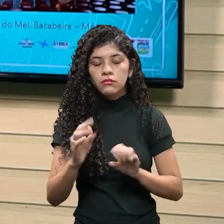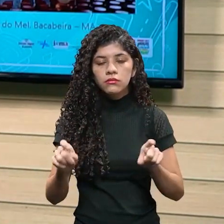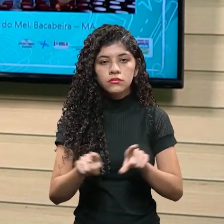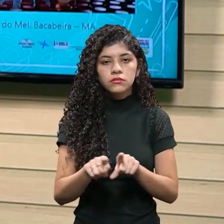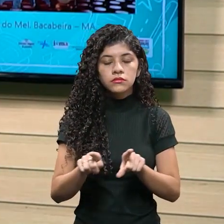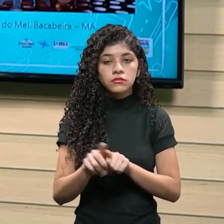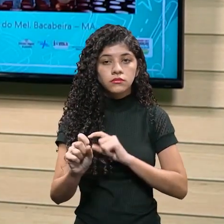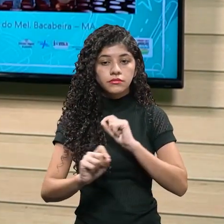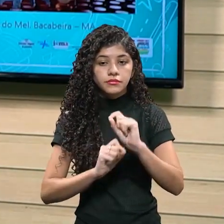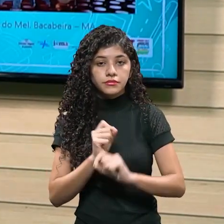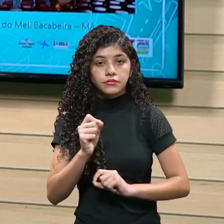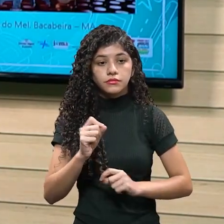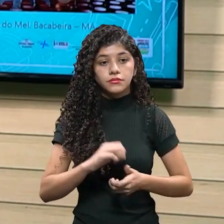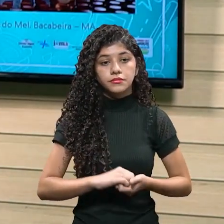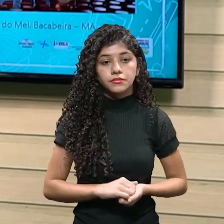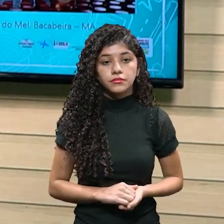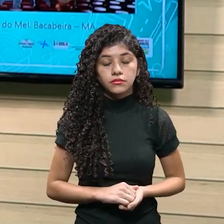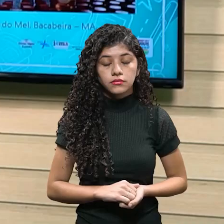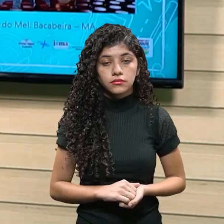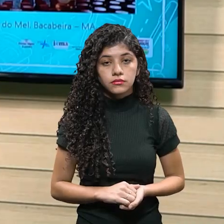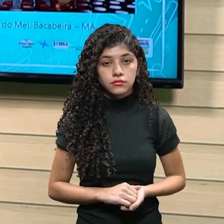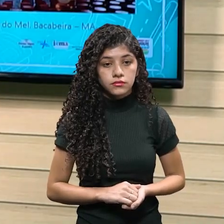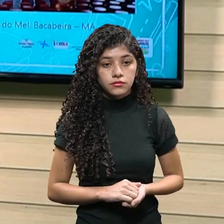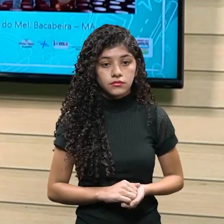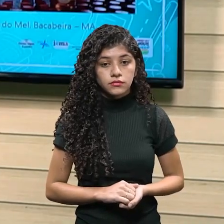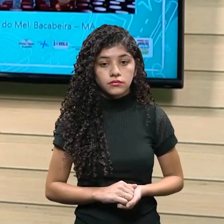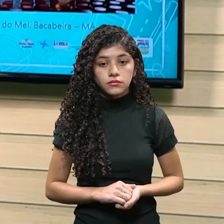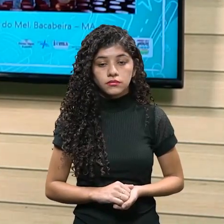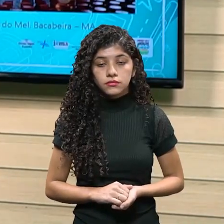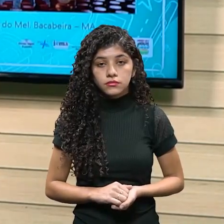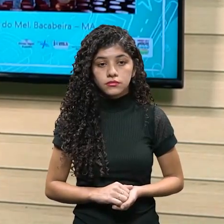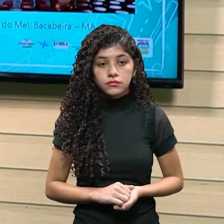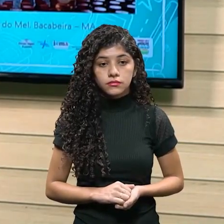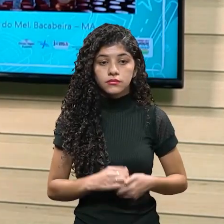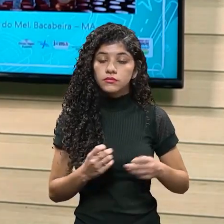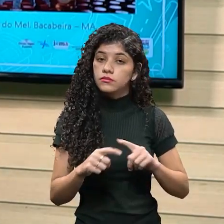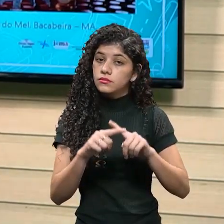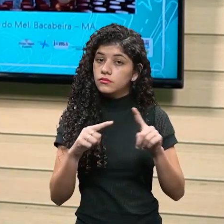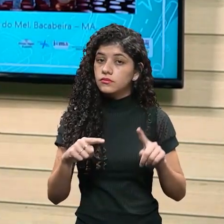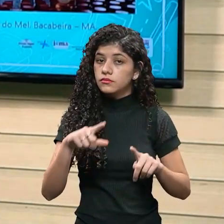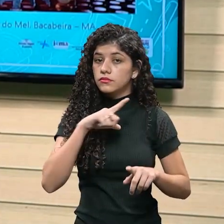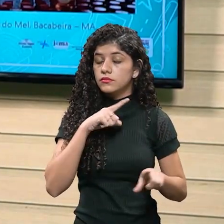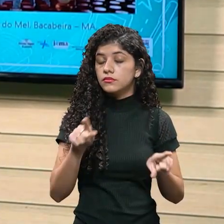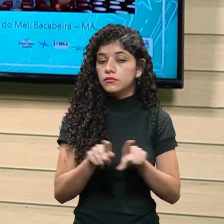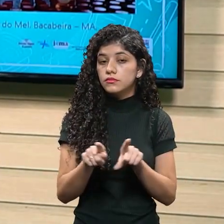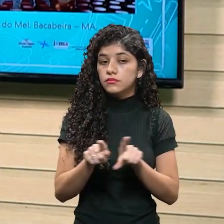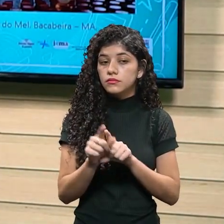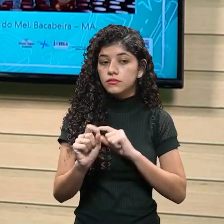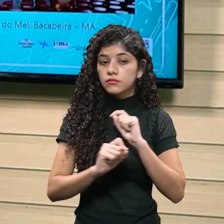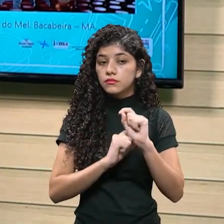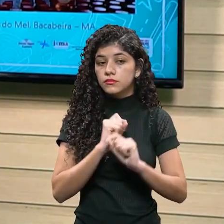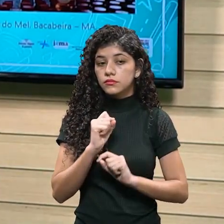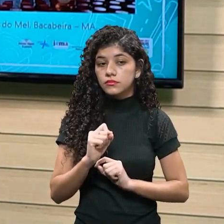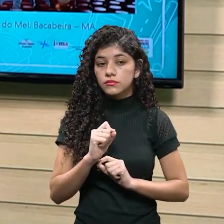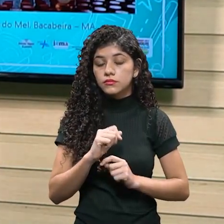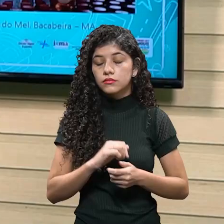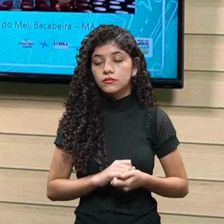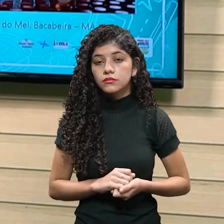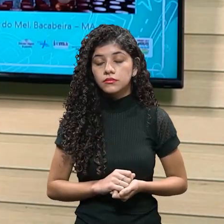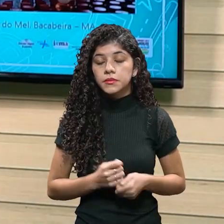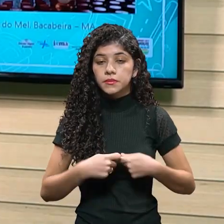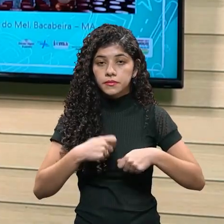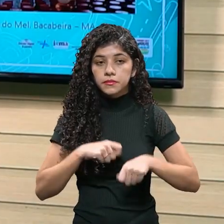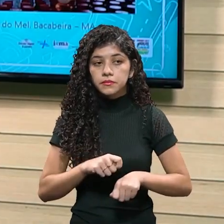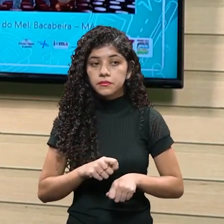eles norteiam a contabilidade de cooperativas. Mas existe também um ponto que deve ser